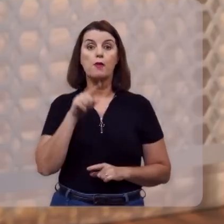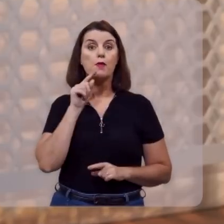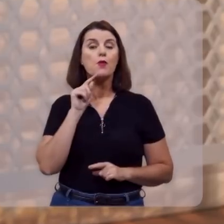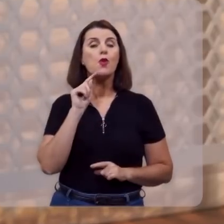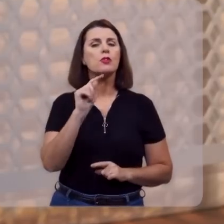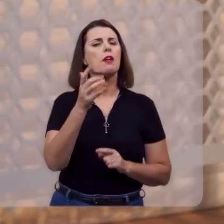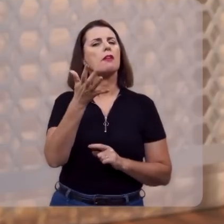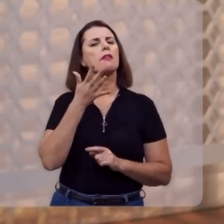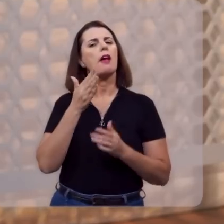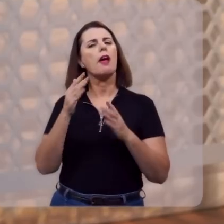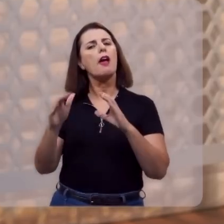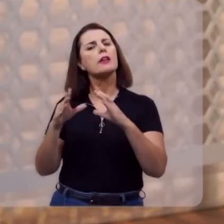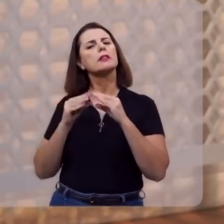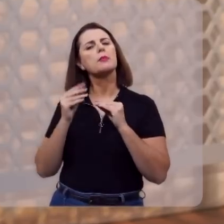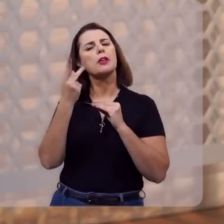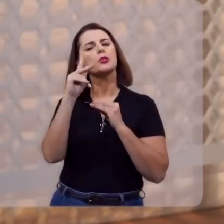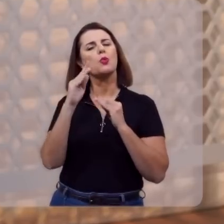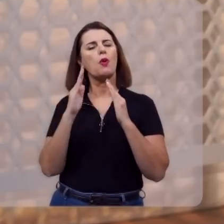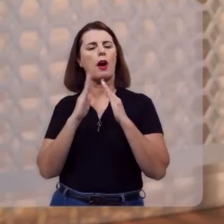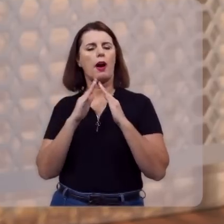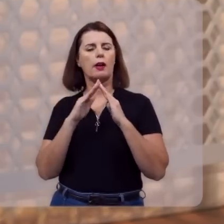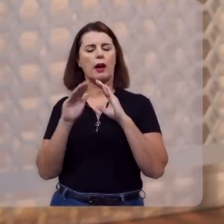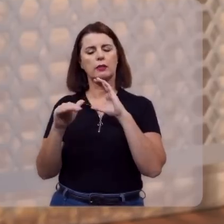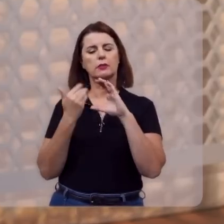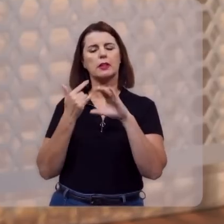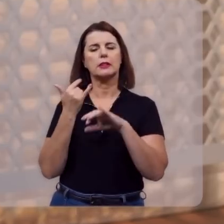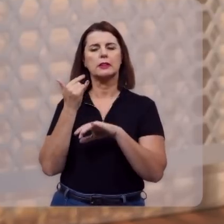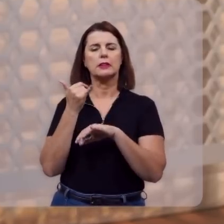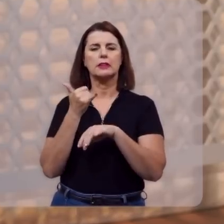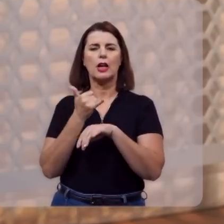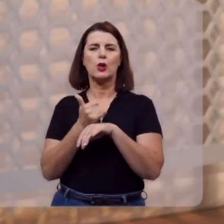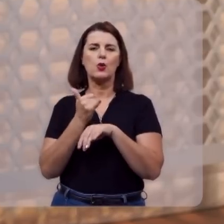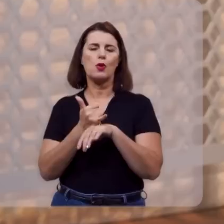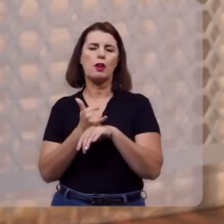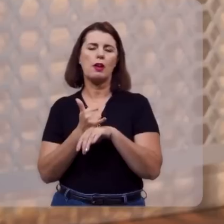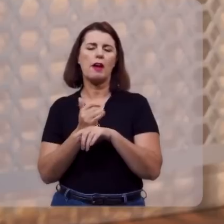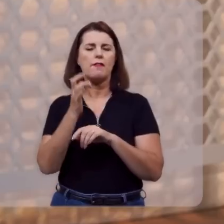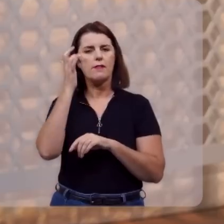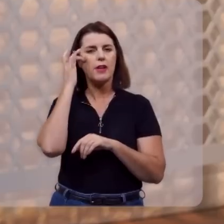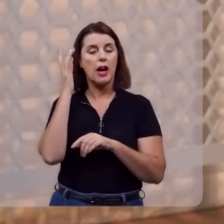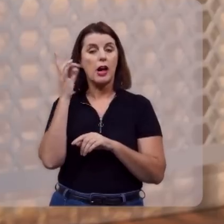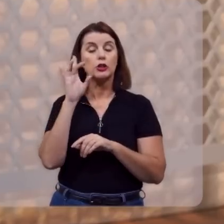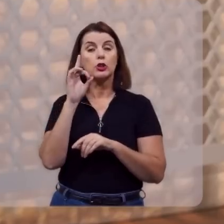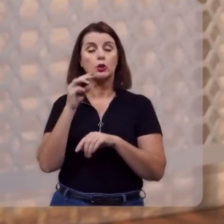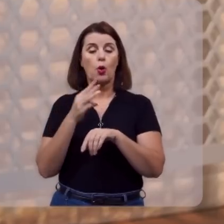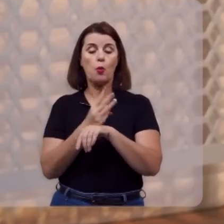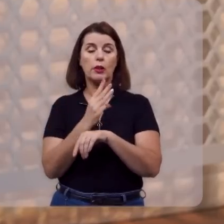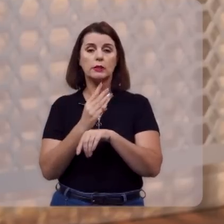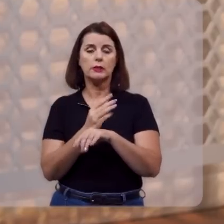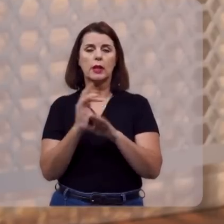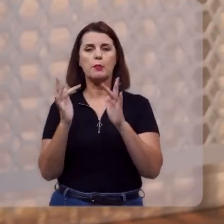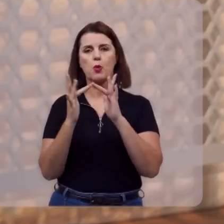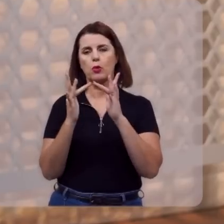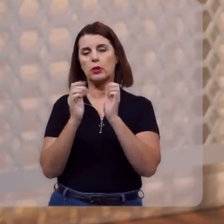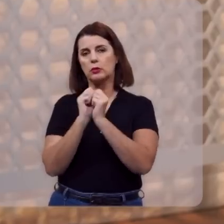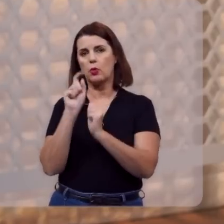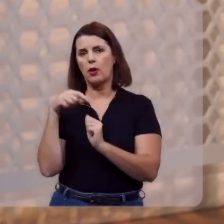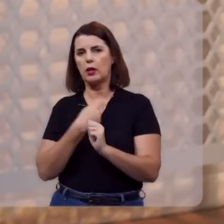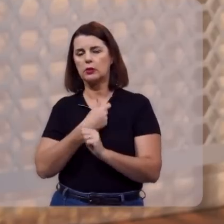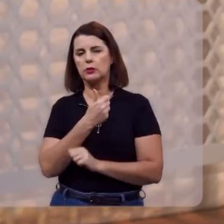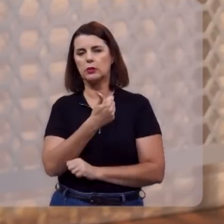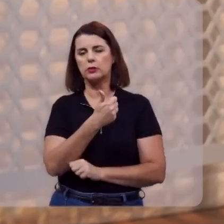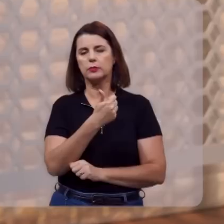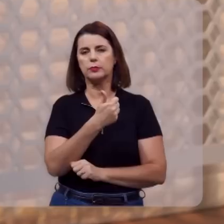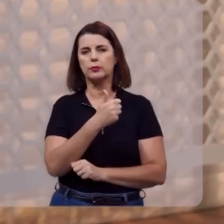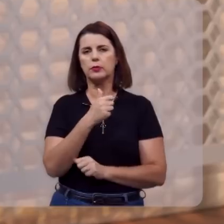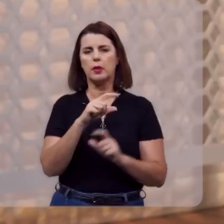Se você quer receber aí na sua casa, no seu aparelho celular, essa mensagem, é muito fácil. Basta você entrar em contato conosco por